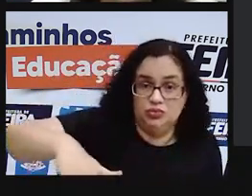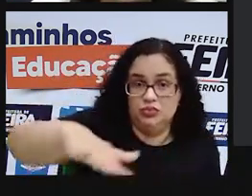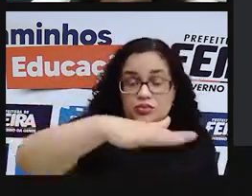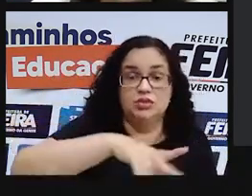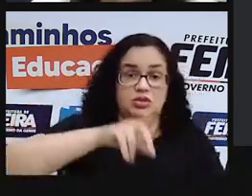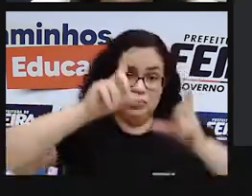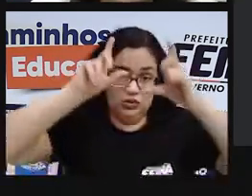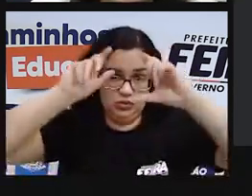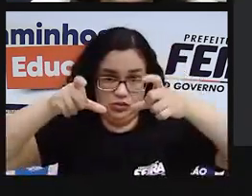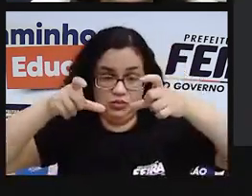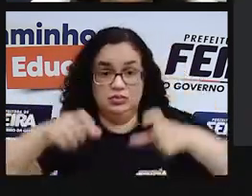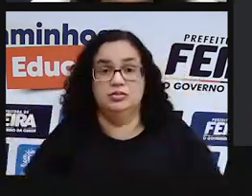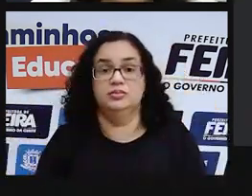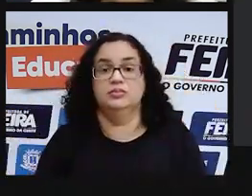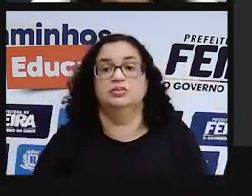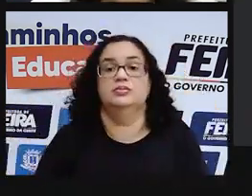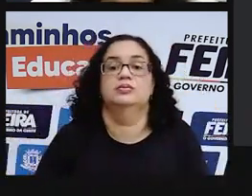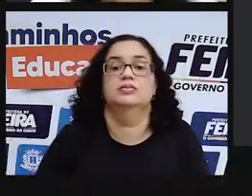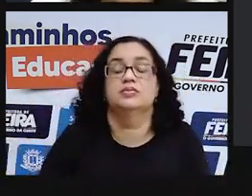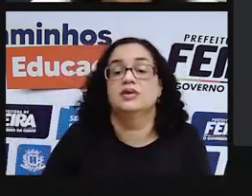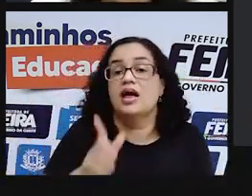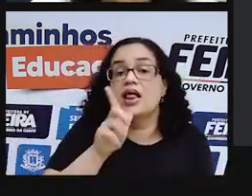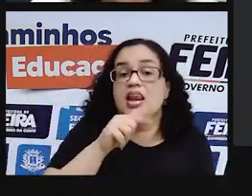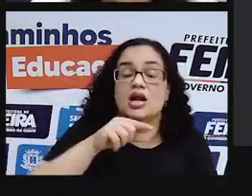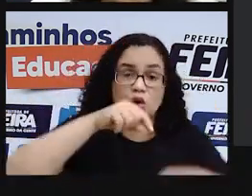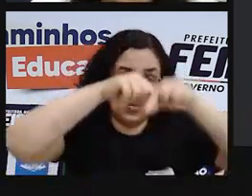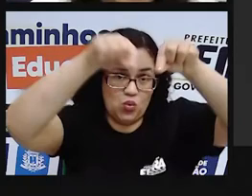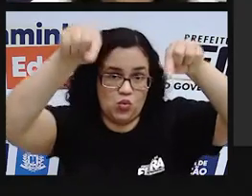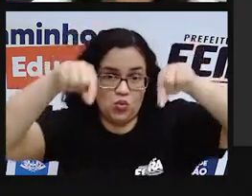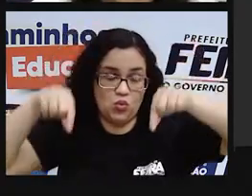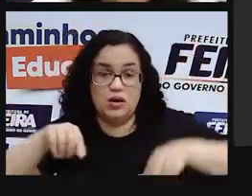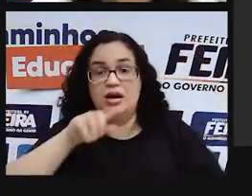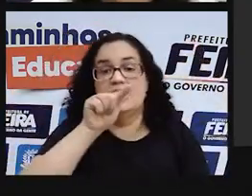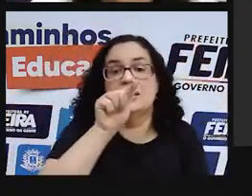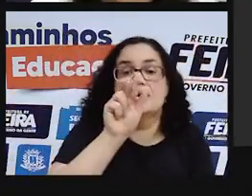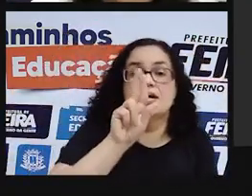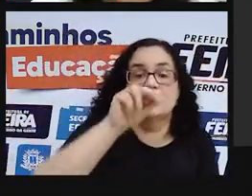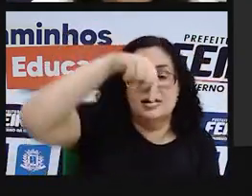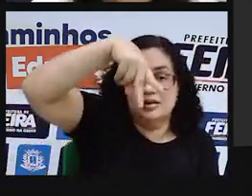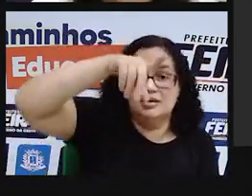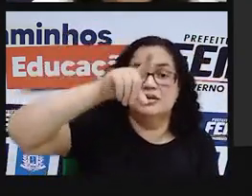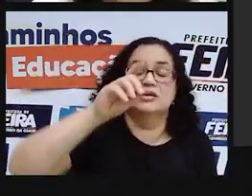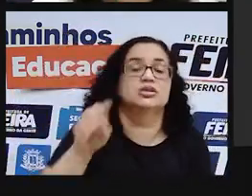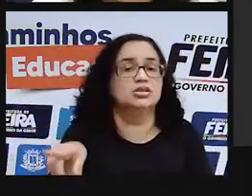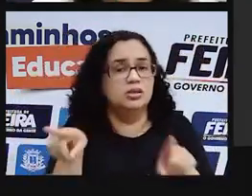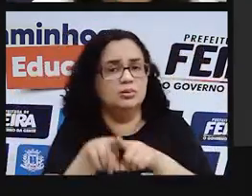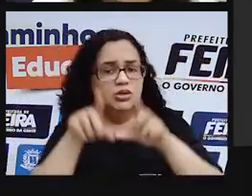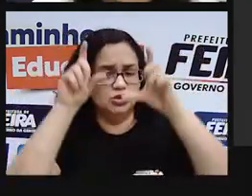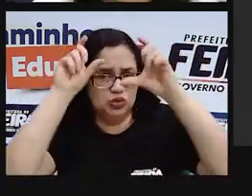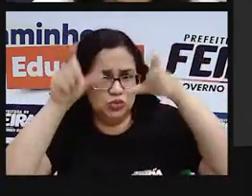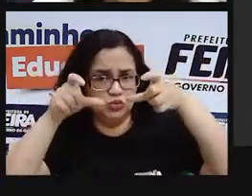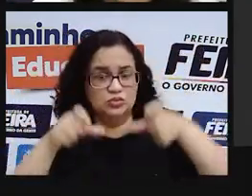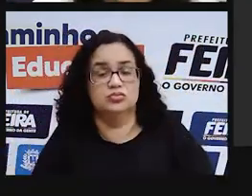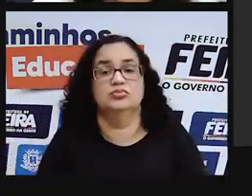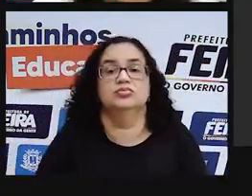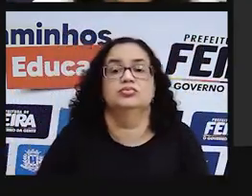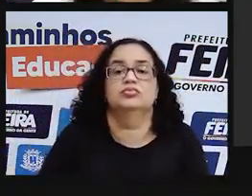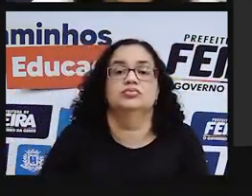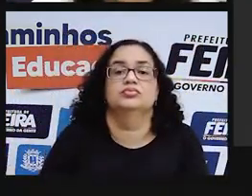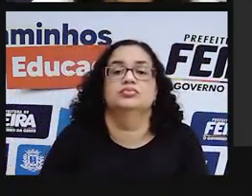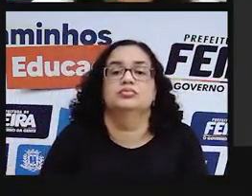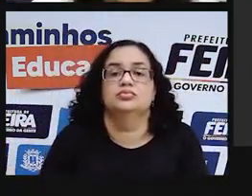ela está localizada além da Lagoa Grande a gente pode localizar outras Lagoas também olha só aqui